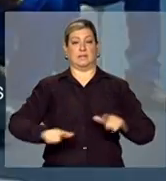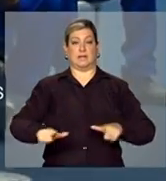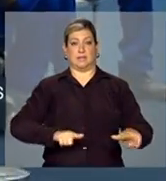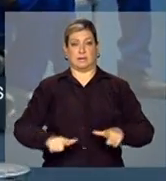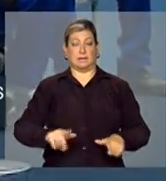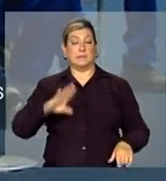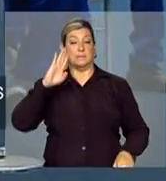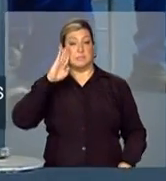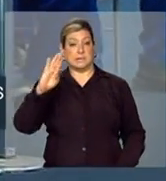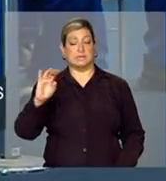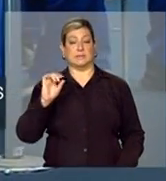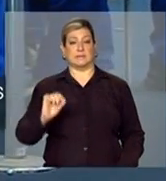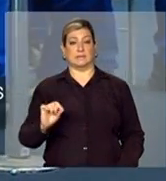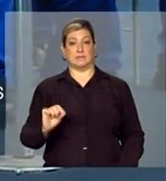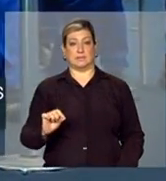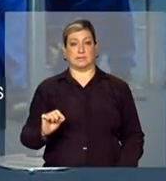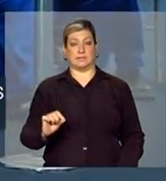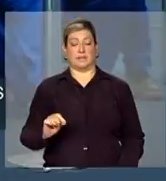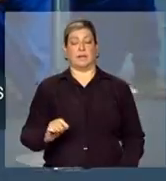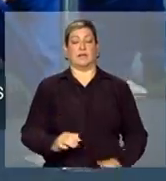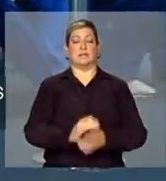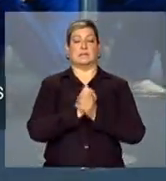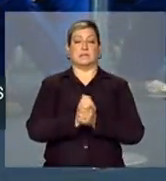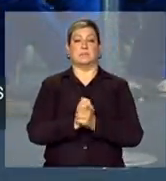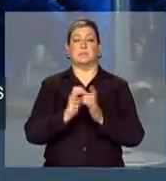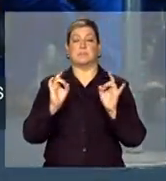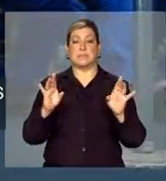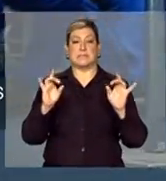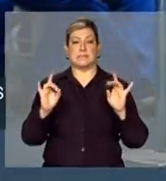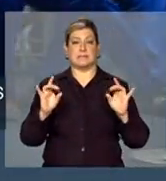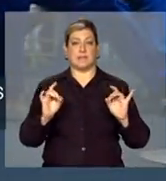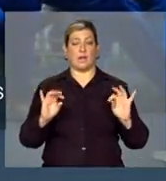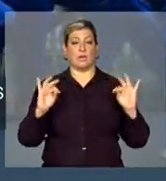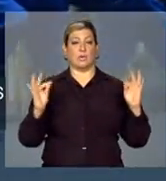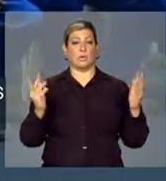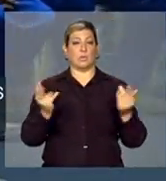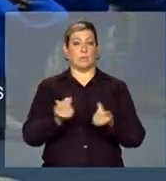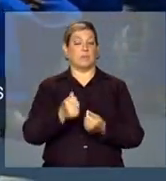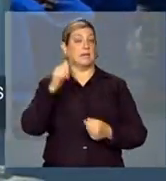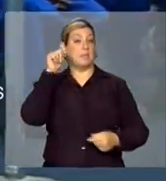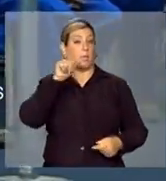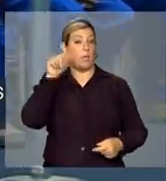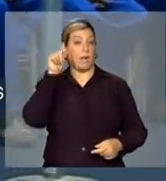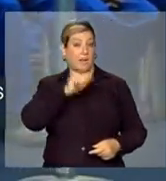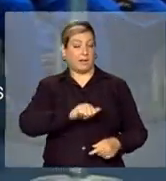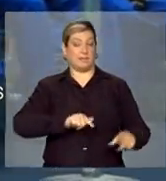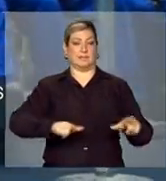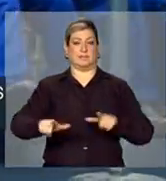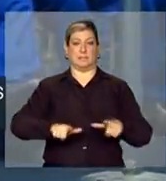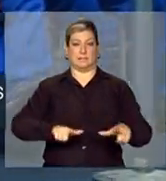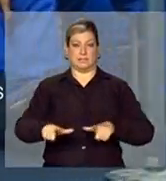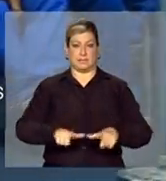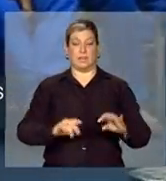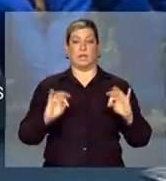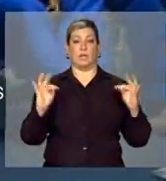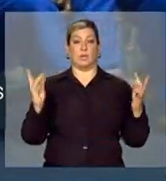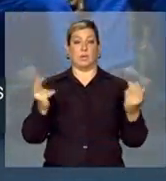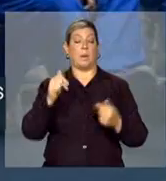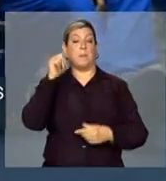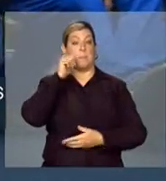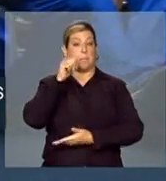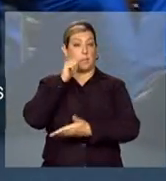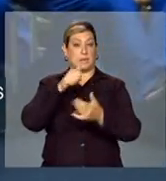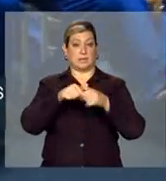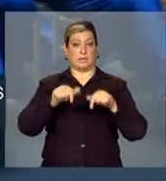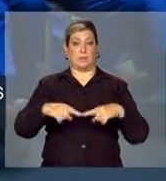e, sobretudo, queria dirigir um cumprimento especial a todas as trabalhadoras e a todas as